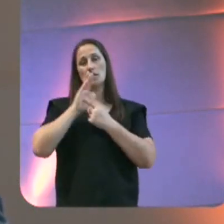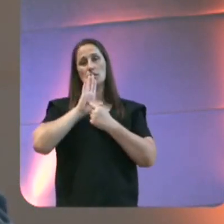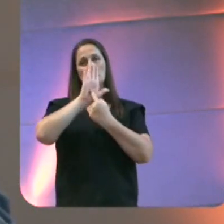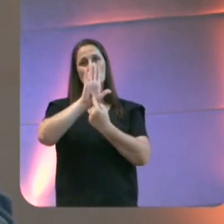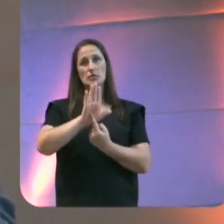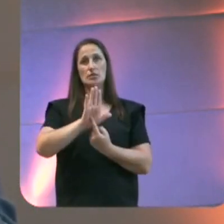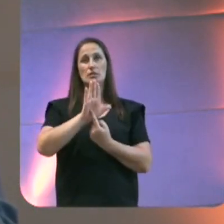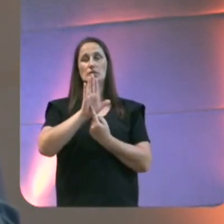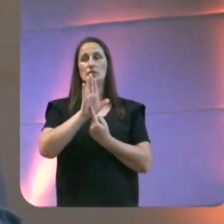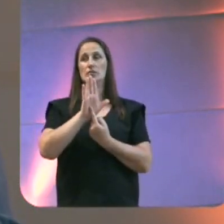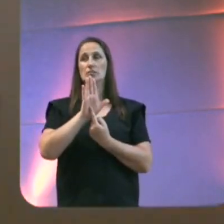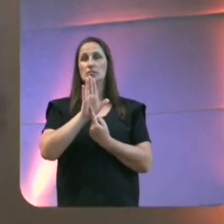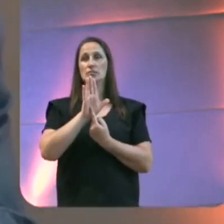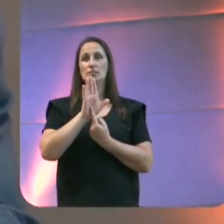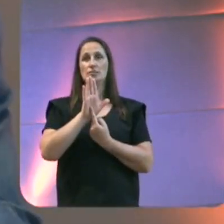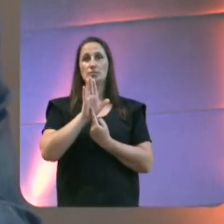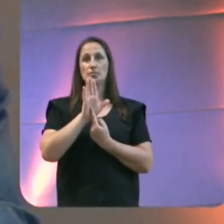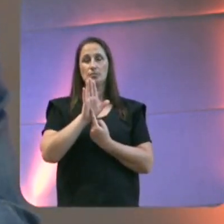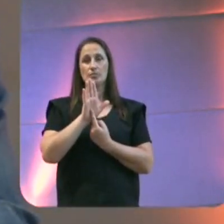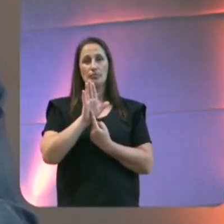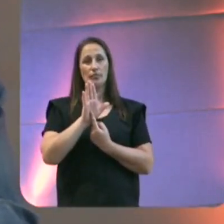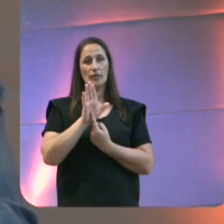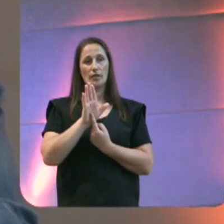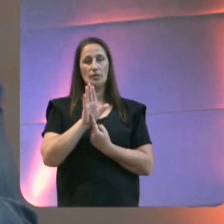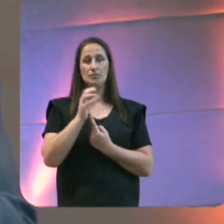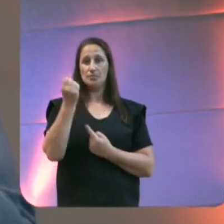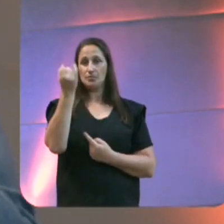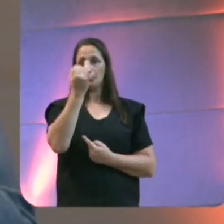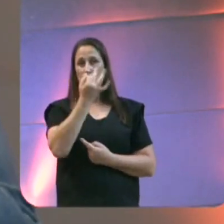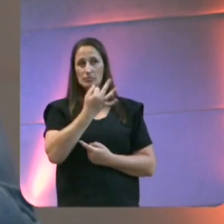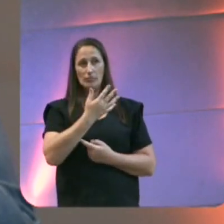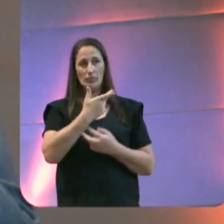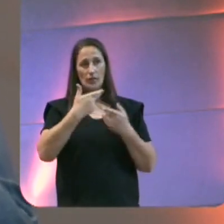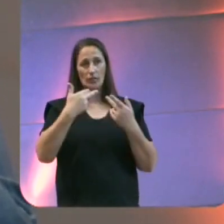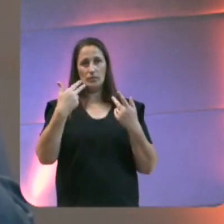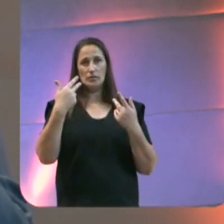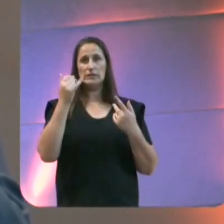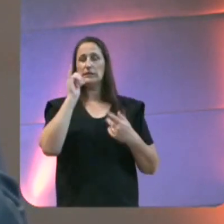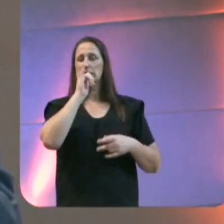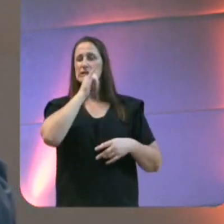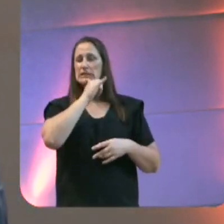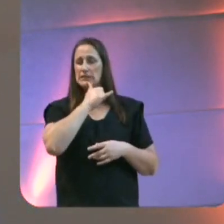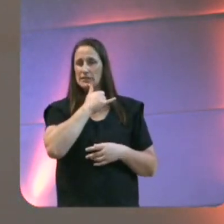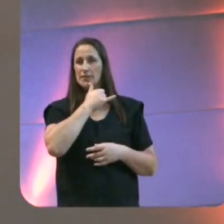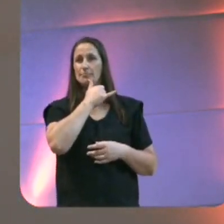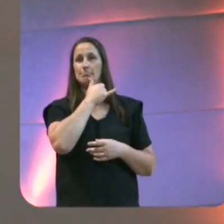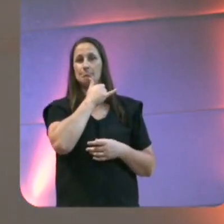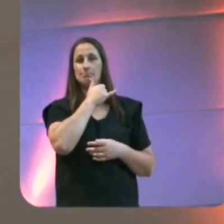E dá uma dor aqui, porque algumas daquelas coisas que entristecem o Senhor a gente gosta,